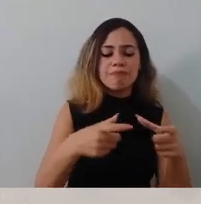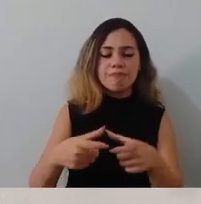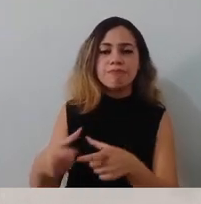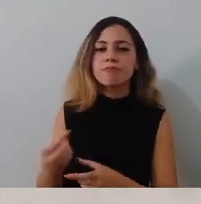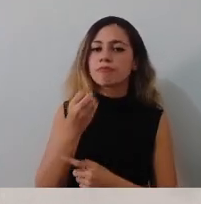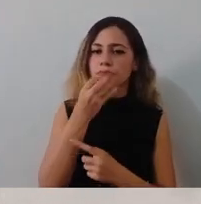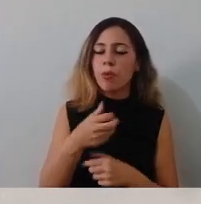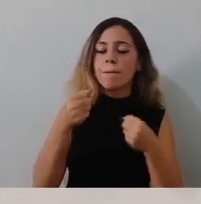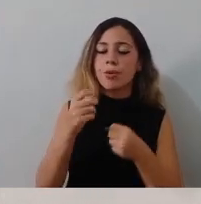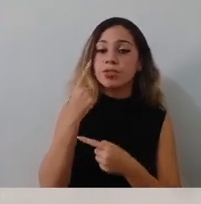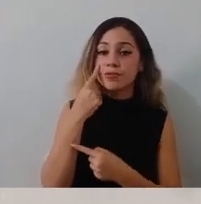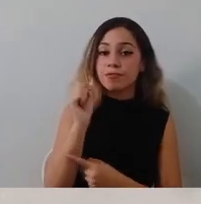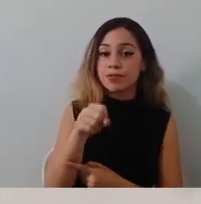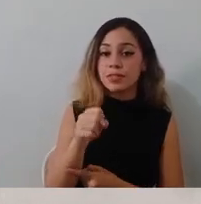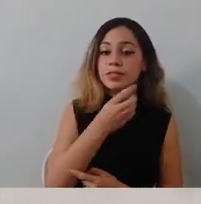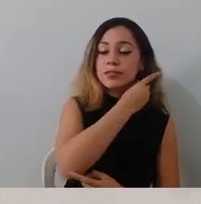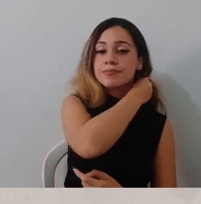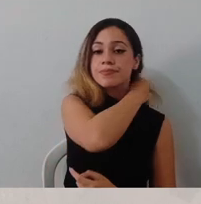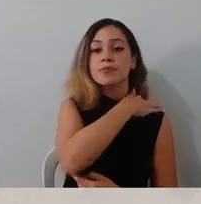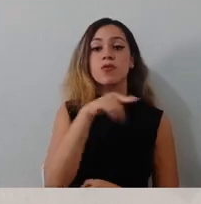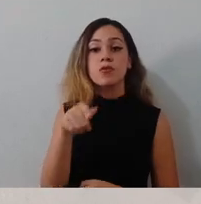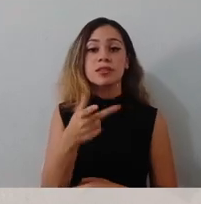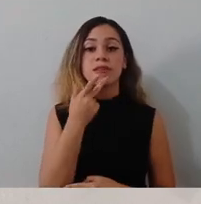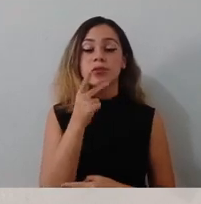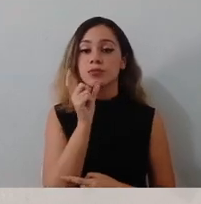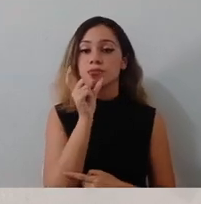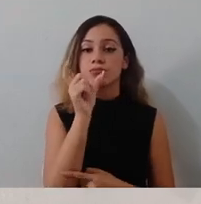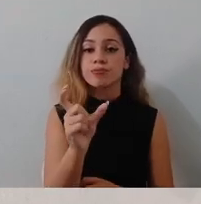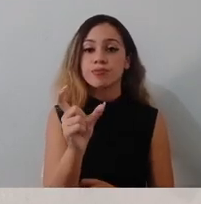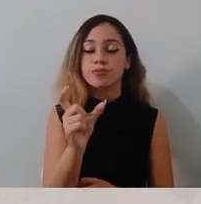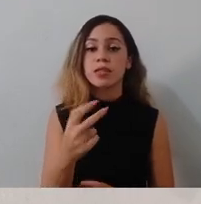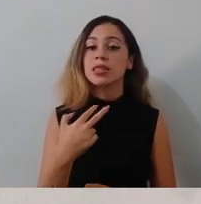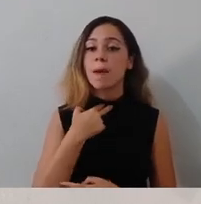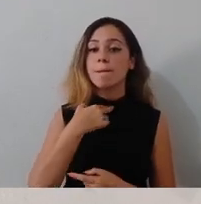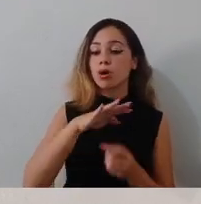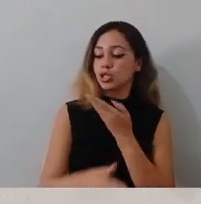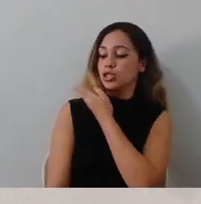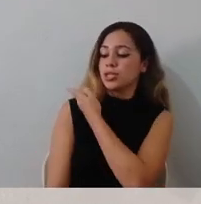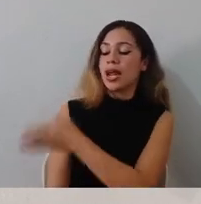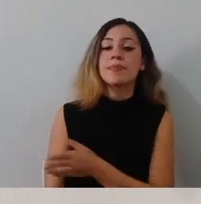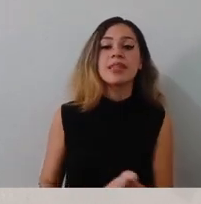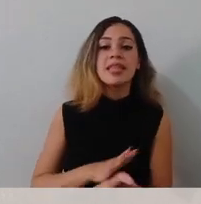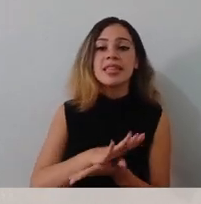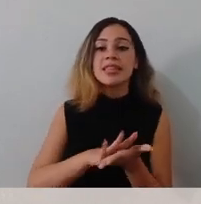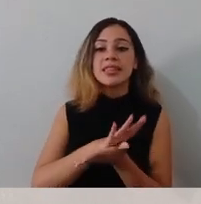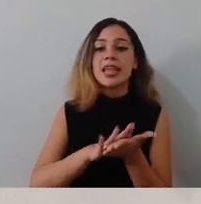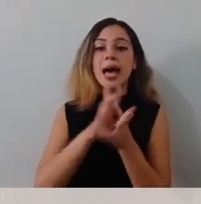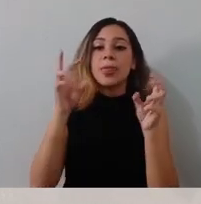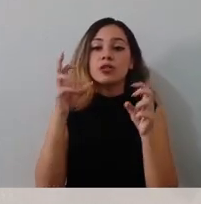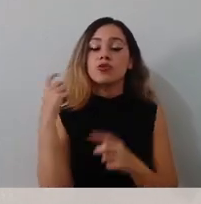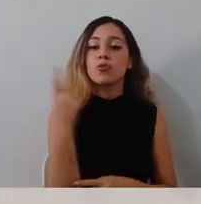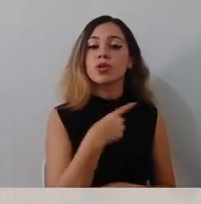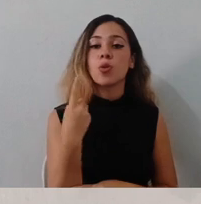Isso. desse universo. Perfeito. E aí, você citou uma frase: nada sobre nós sem nós. Isso. O que é